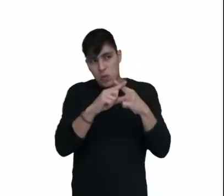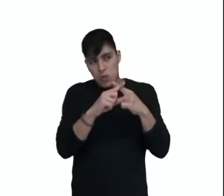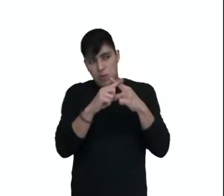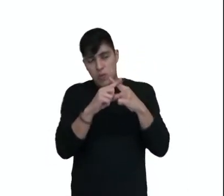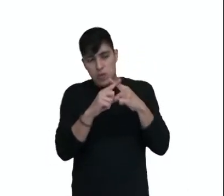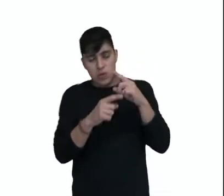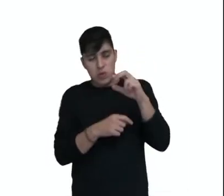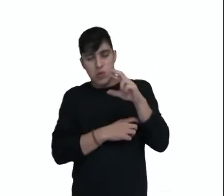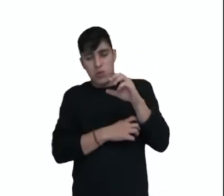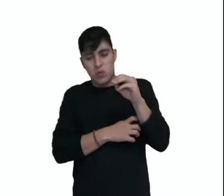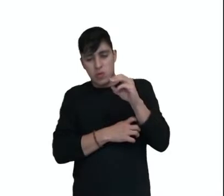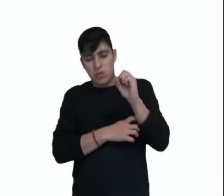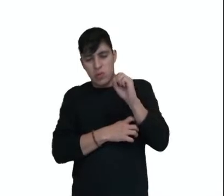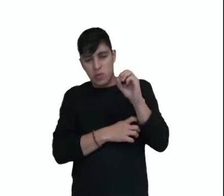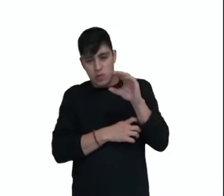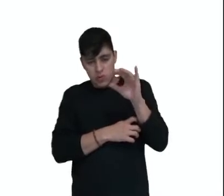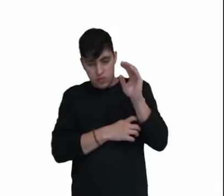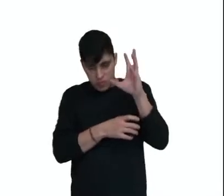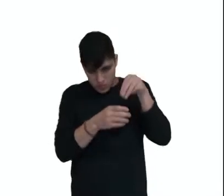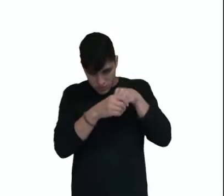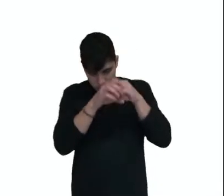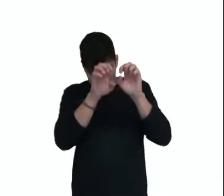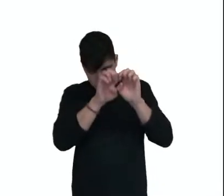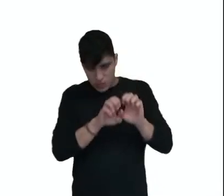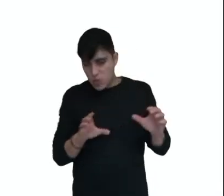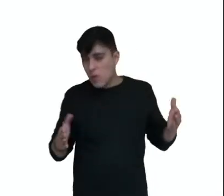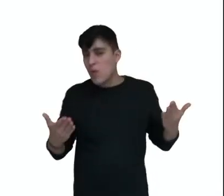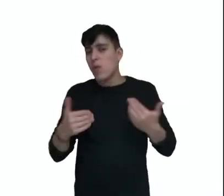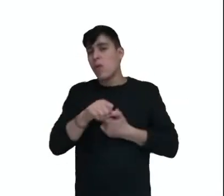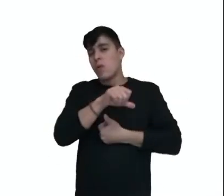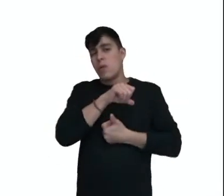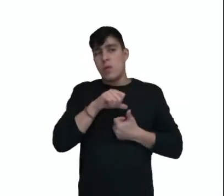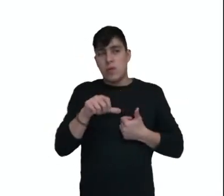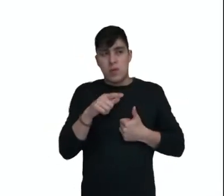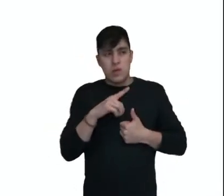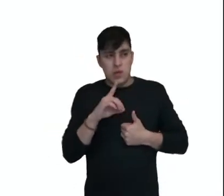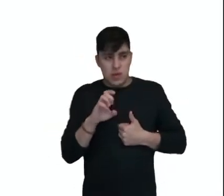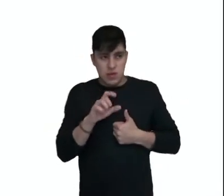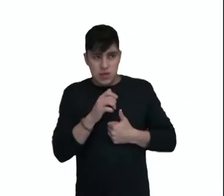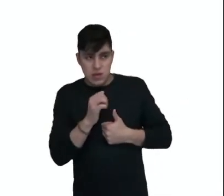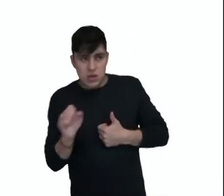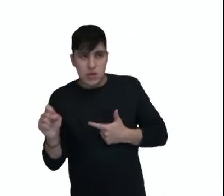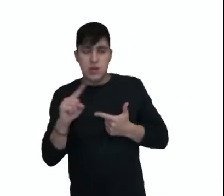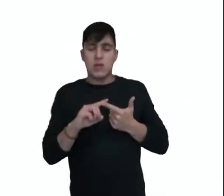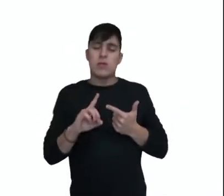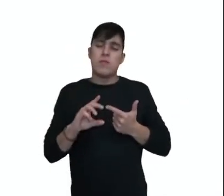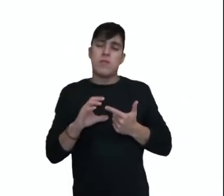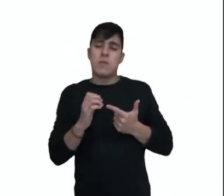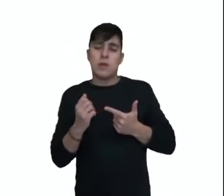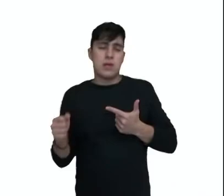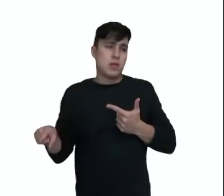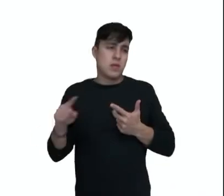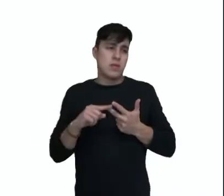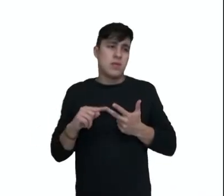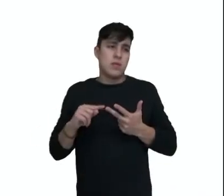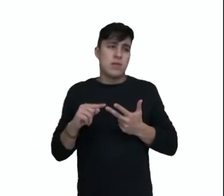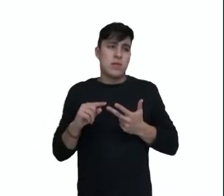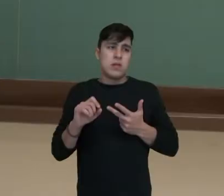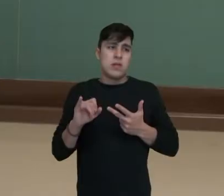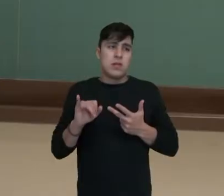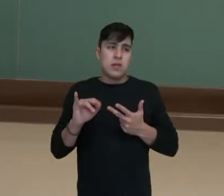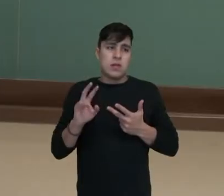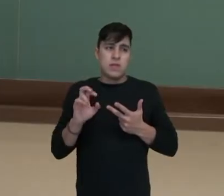alteração cromossômica estrutural. Quais são elas? Deleções, duplicação, inversão e translocação. Então, olha aqui,